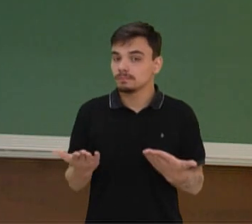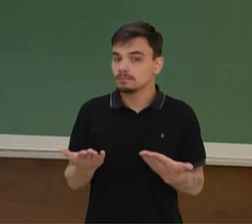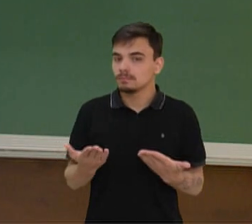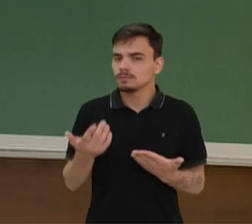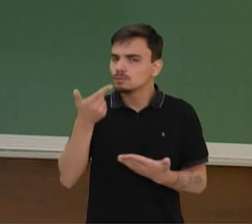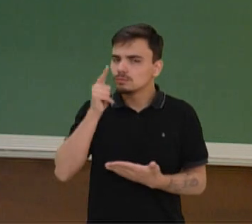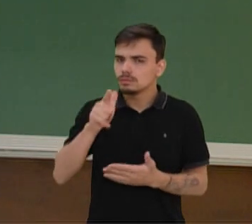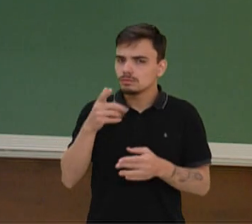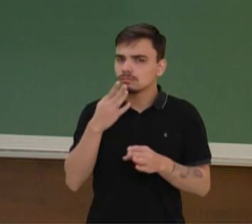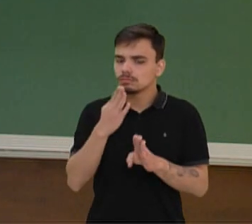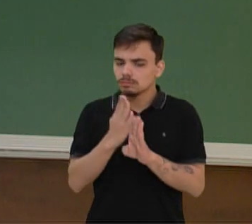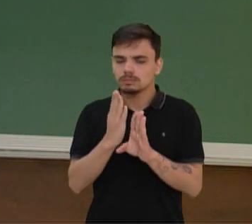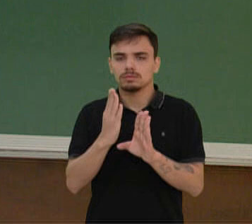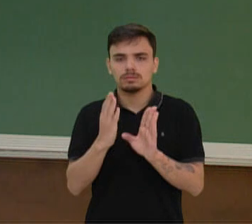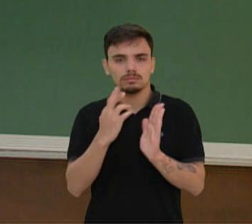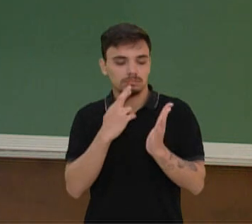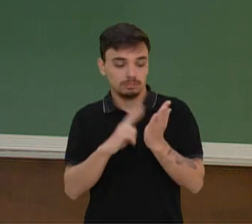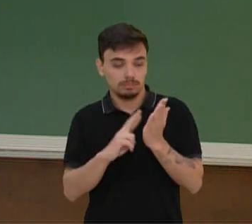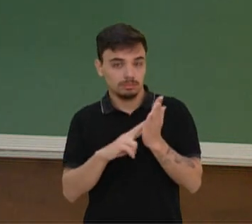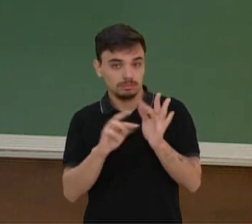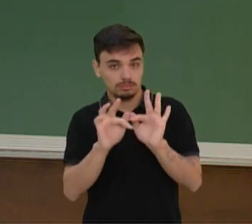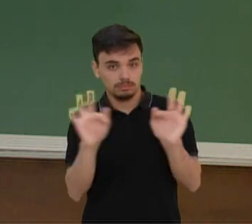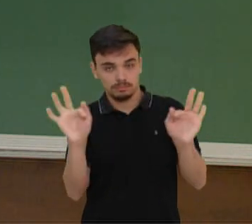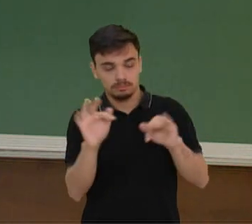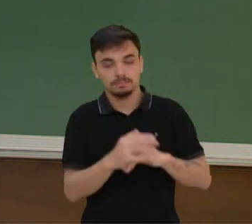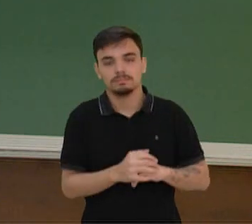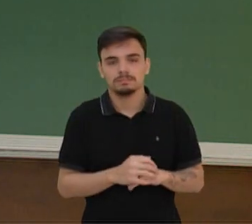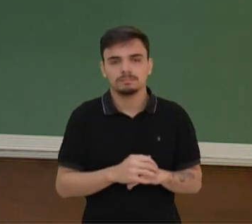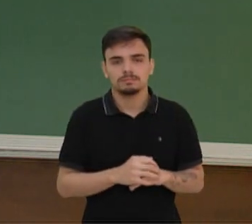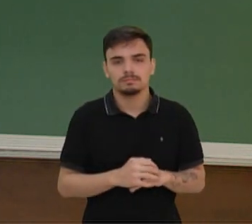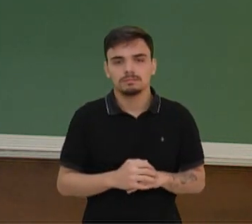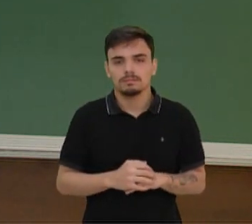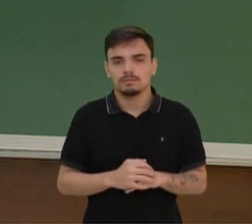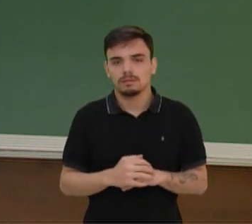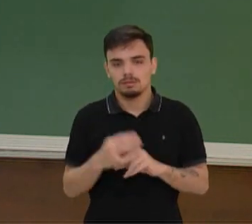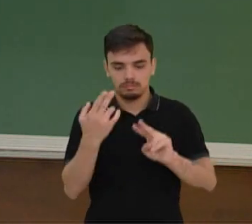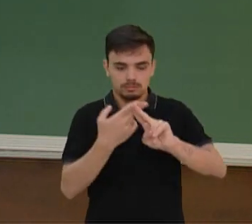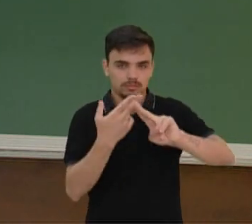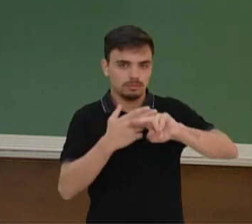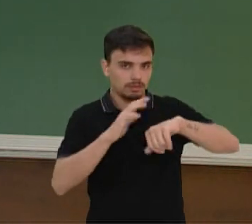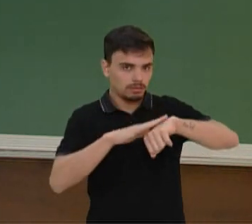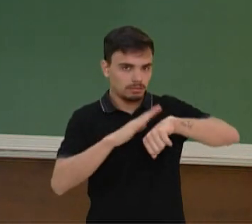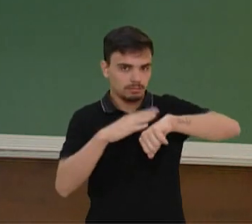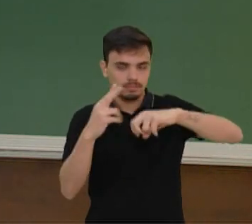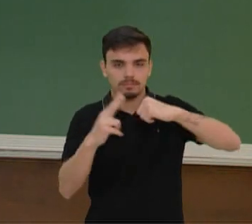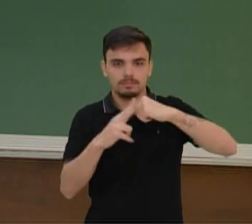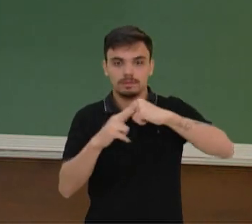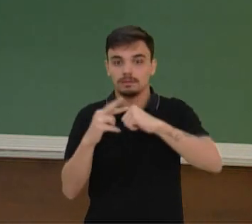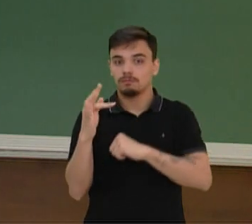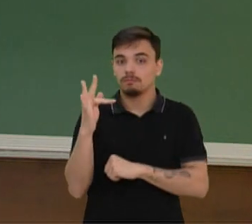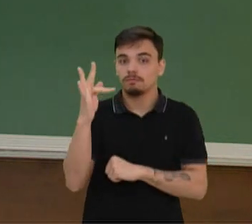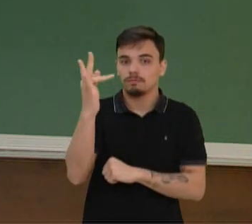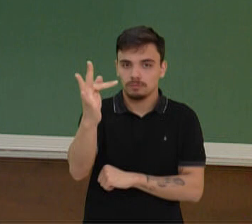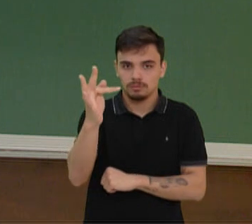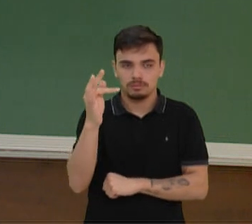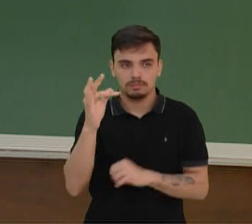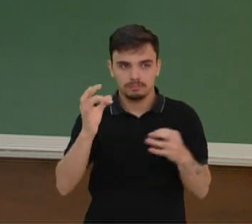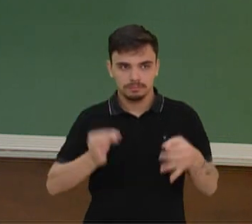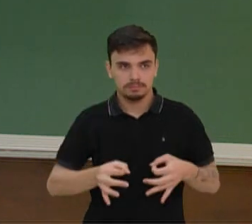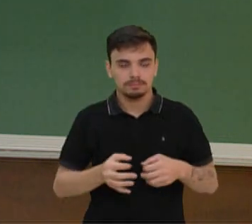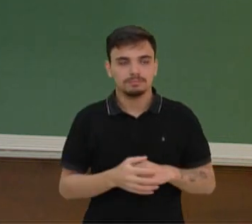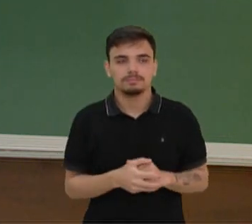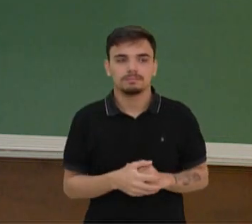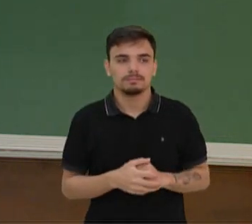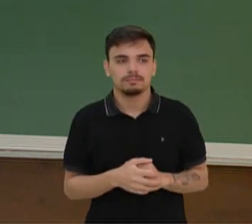Ok, conseguiram reescrever essas frases, né? Utilizando aqui o tempo verbal, o futuro, não é mesmo? Vamos ver como